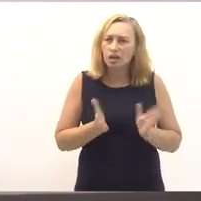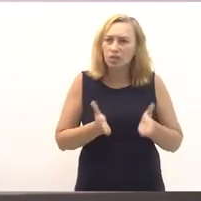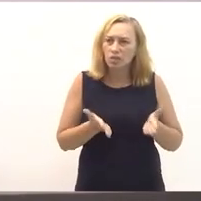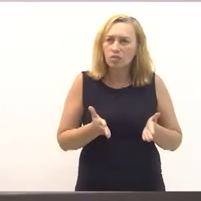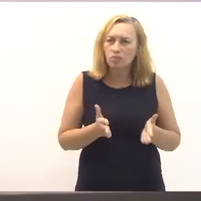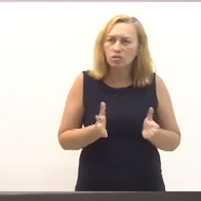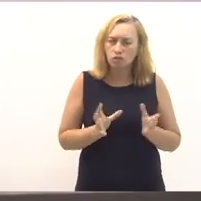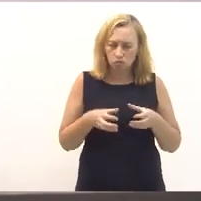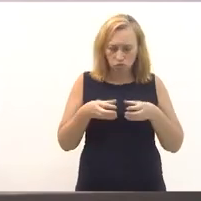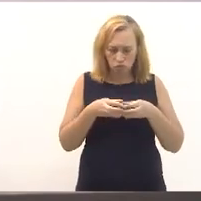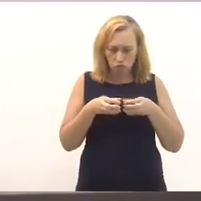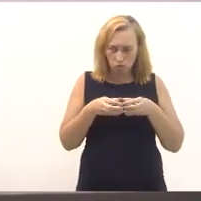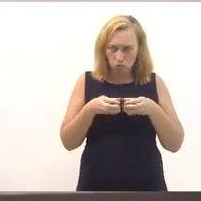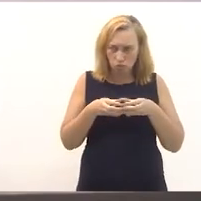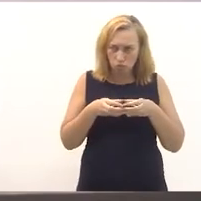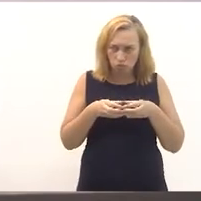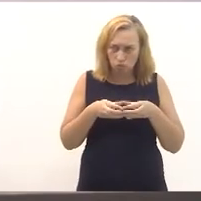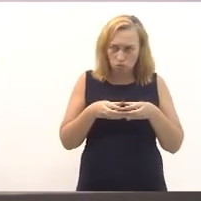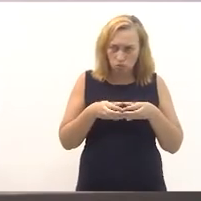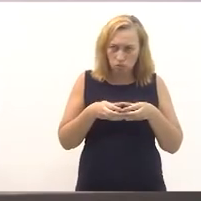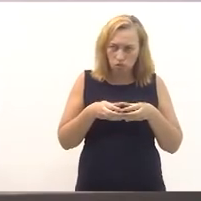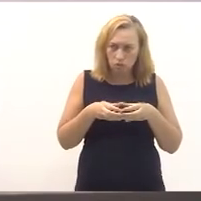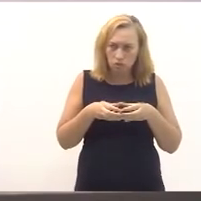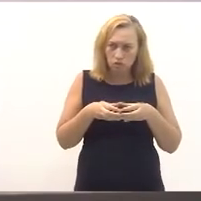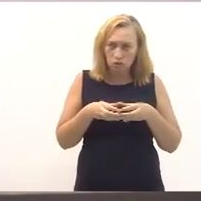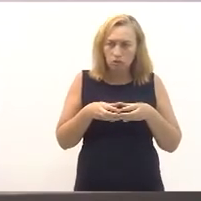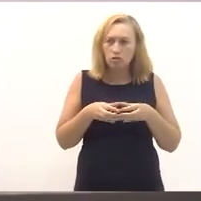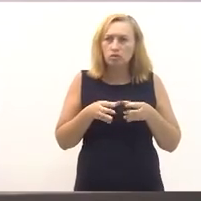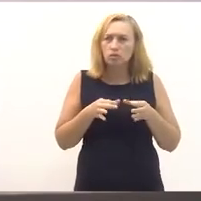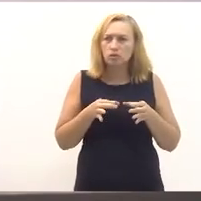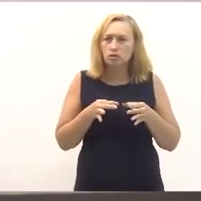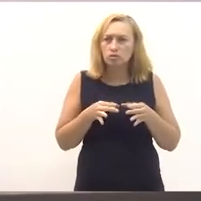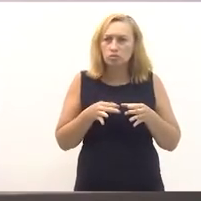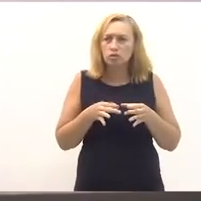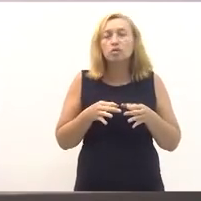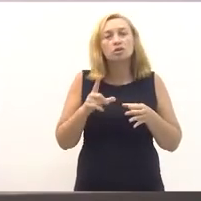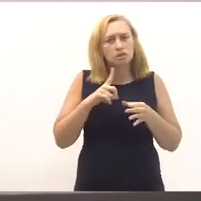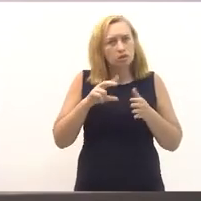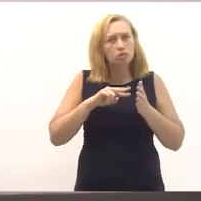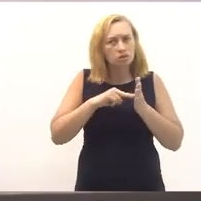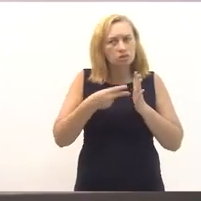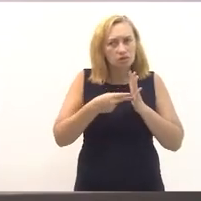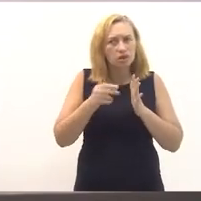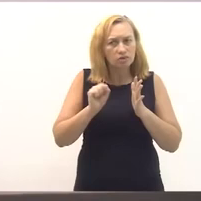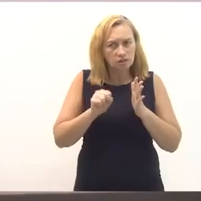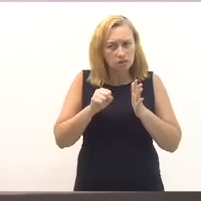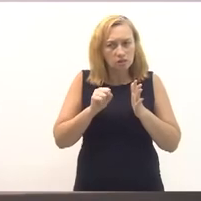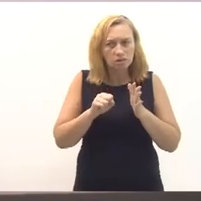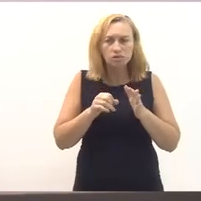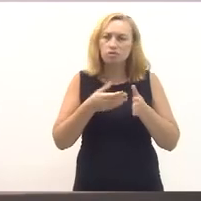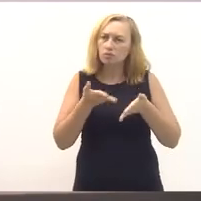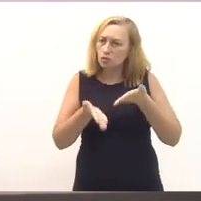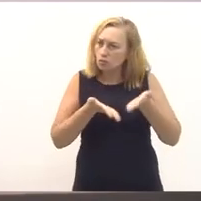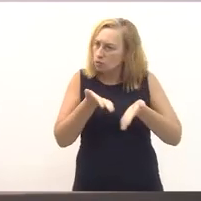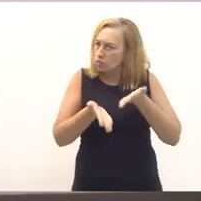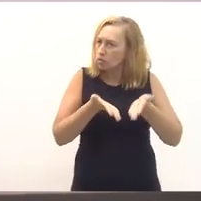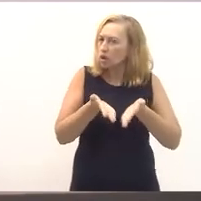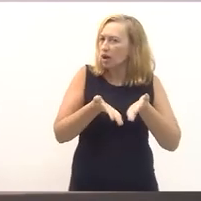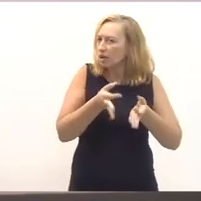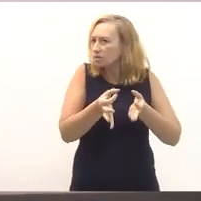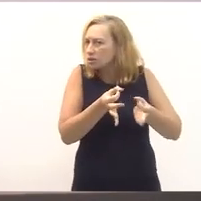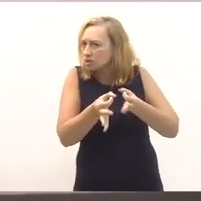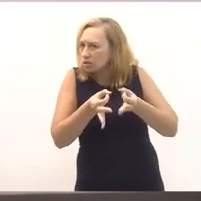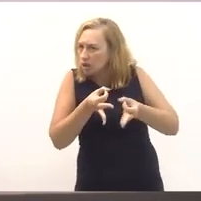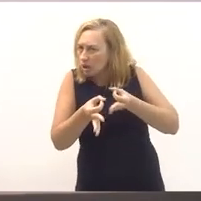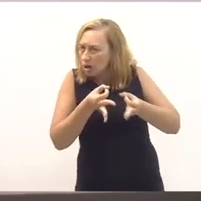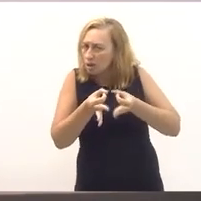uma equipe porque eu também não são como Batatas e bananas isso tem um significado tem que tratar ser tratado de determinada